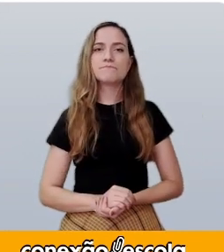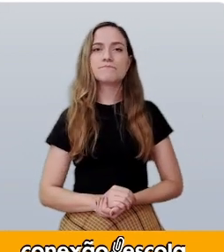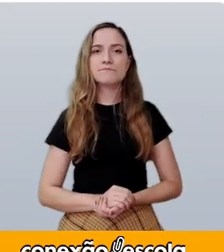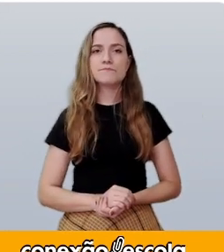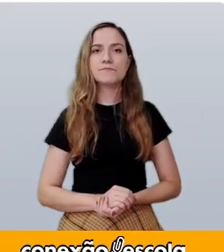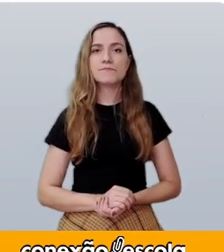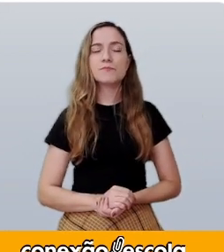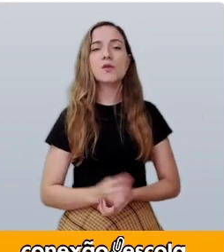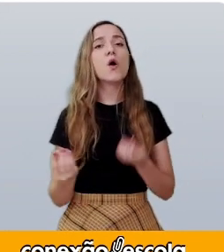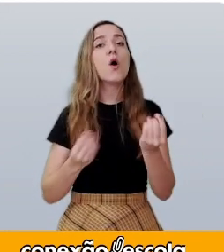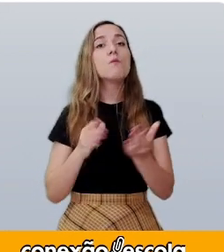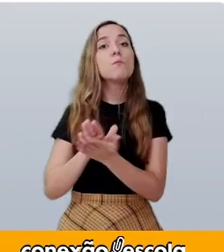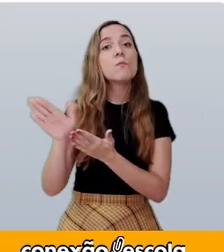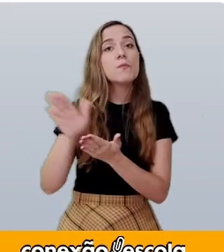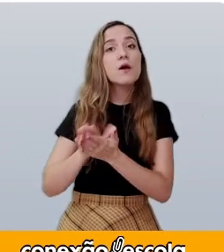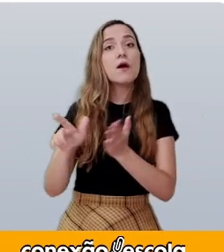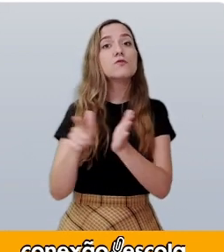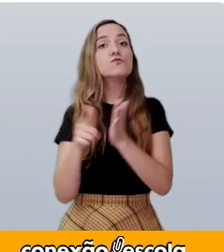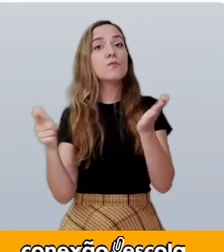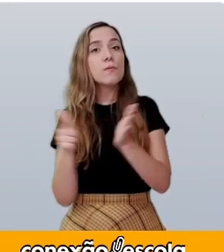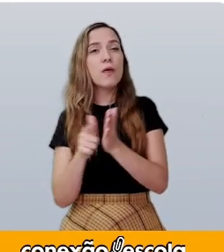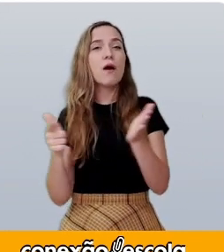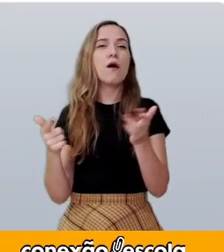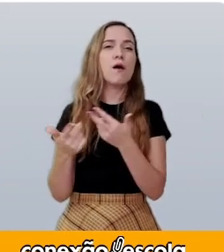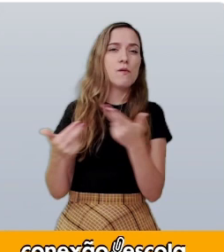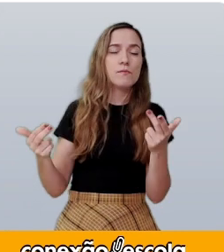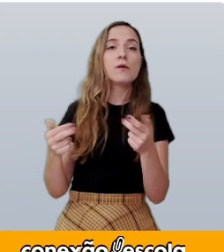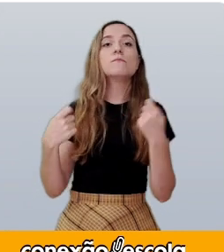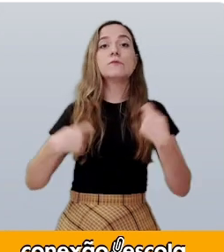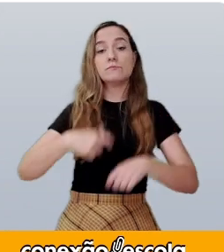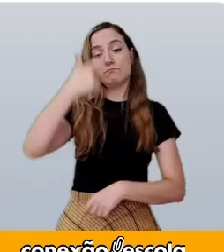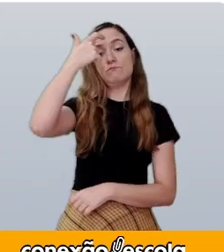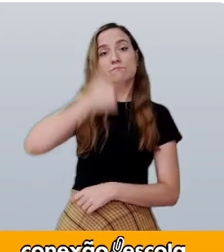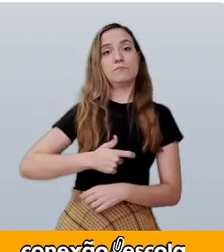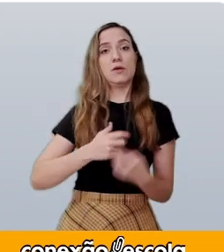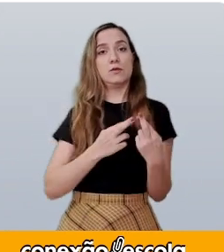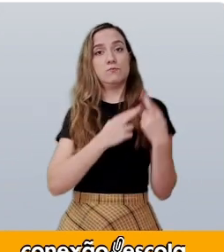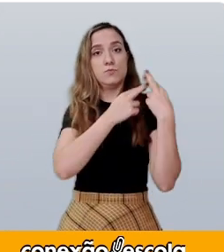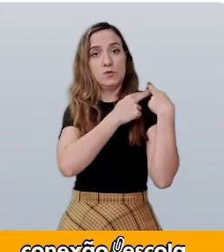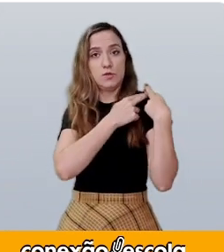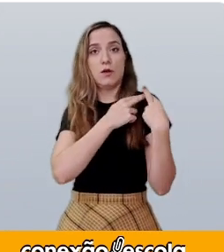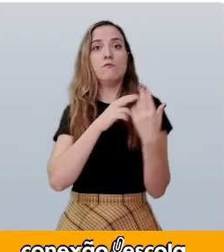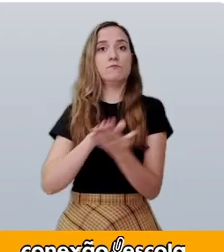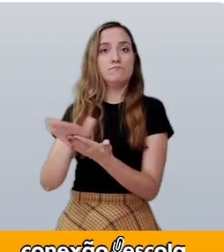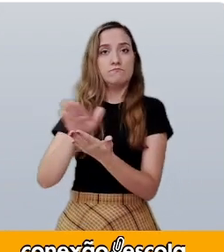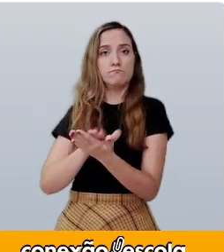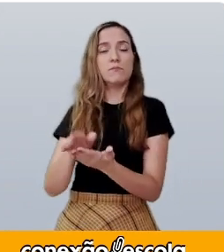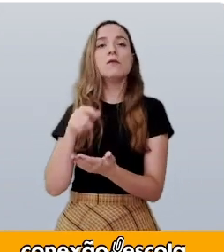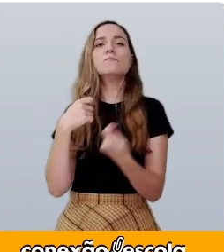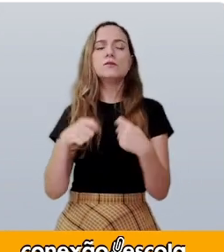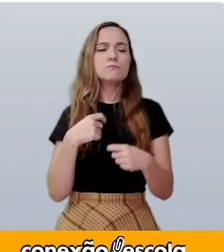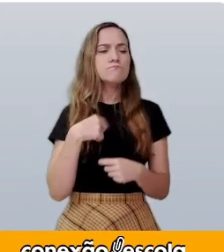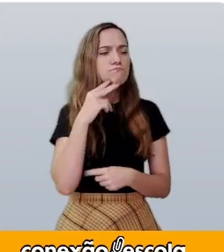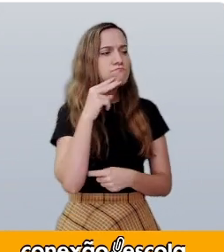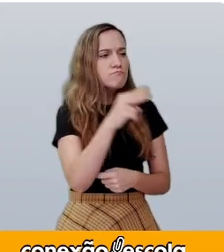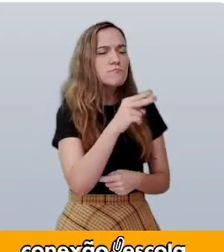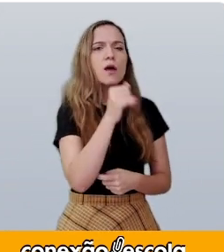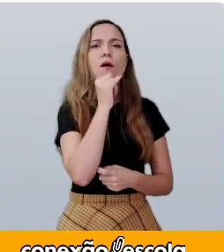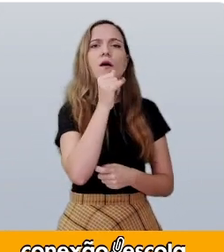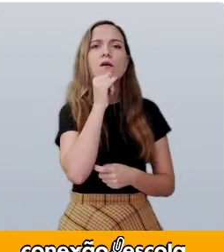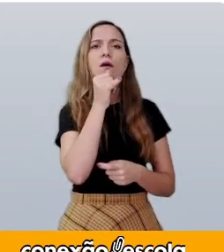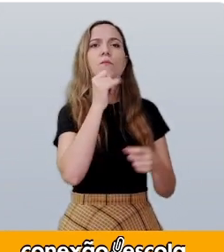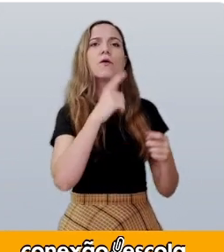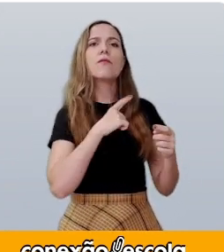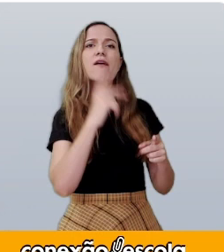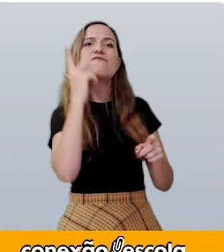E para ser publicado no jornal, o redator transforma em linguagem escrita o